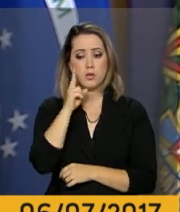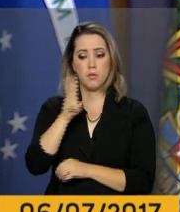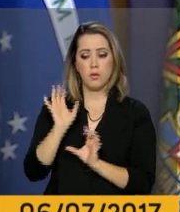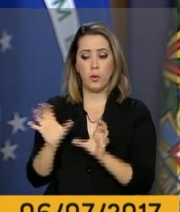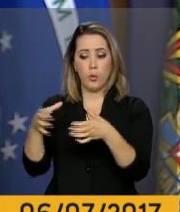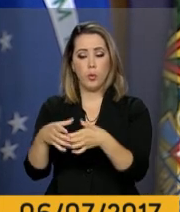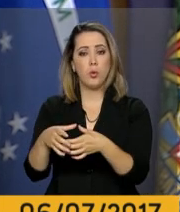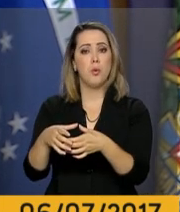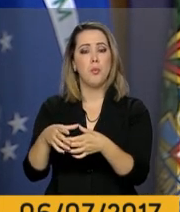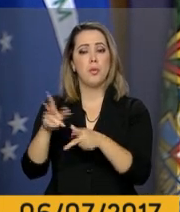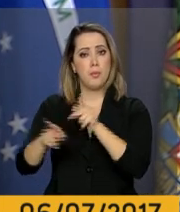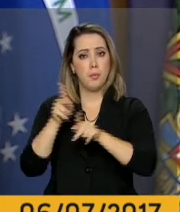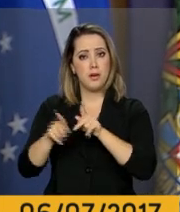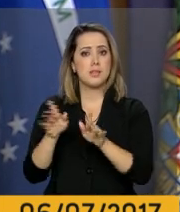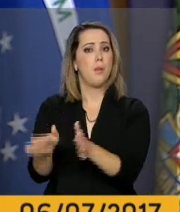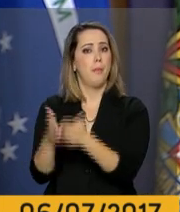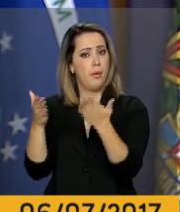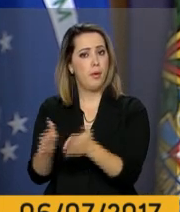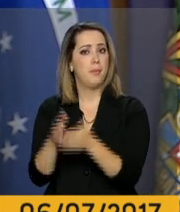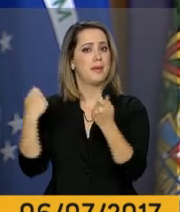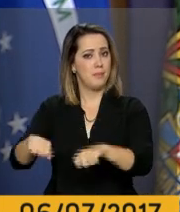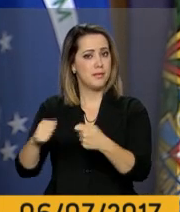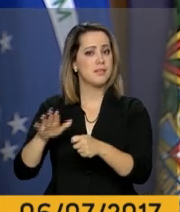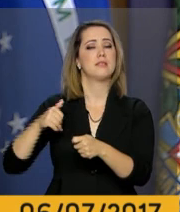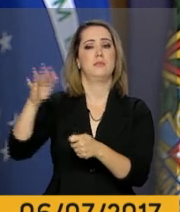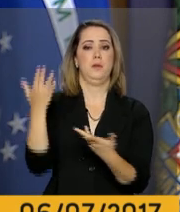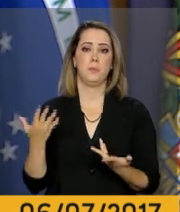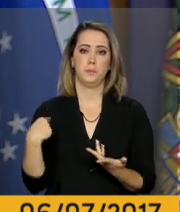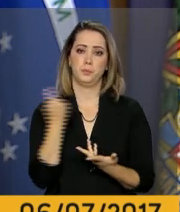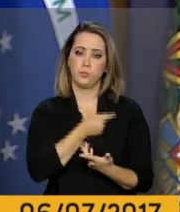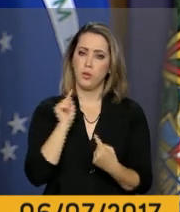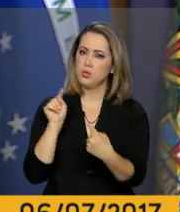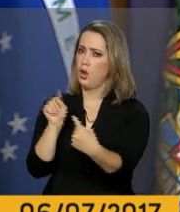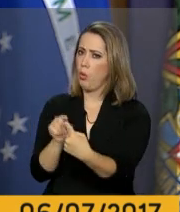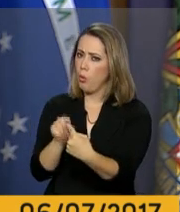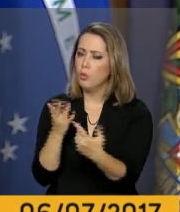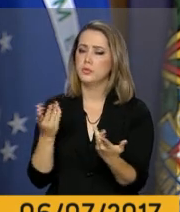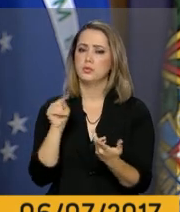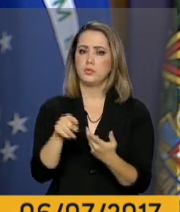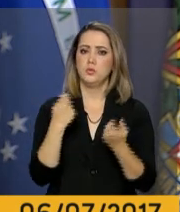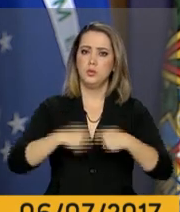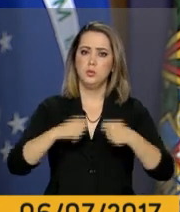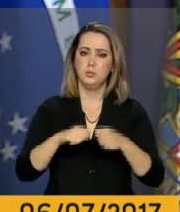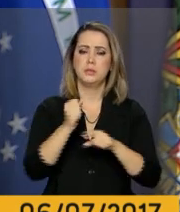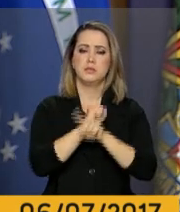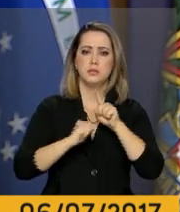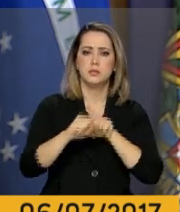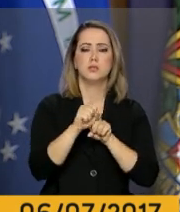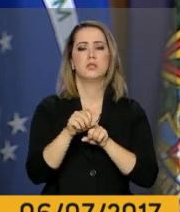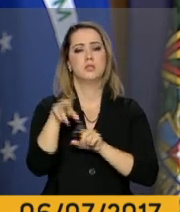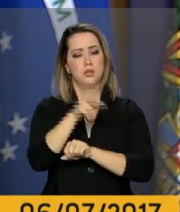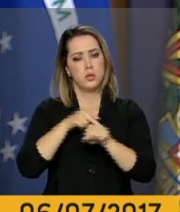e estamos agindo compatível mente sociais do